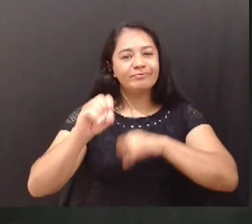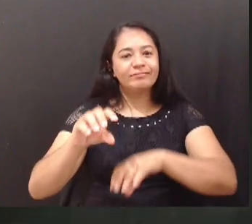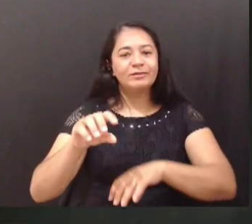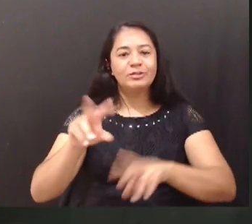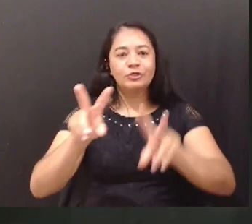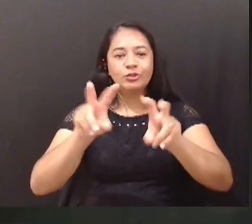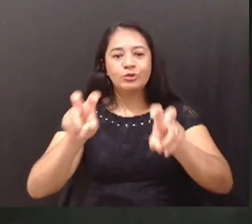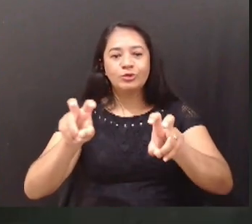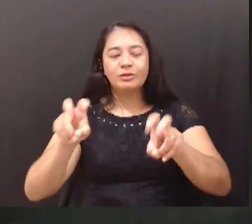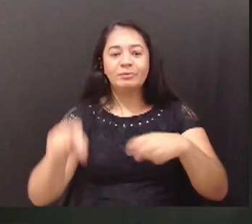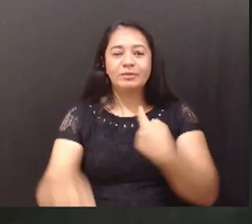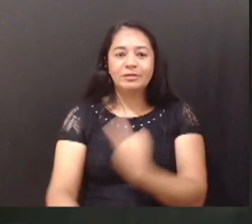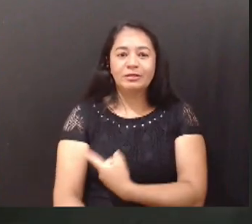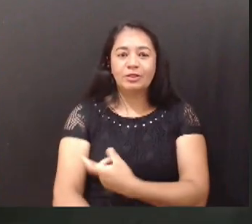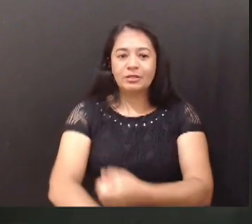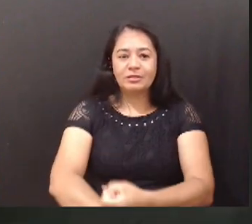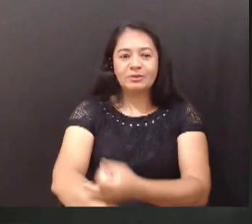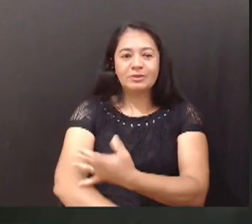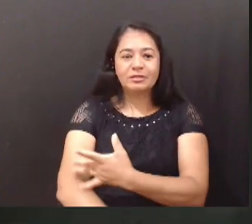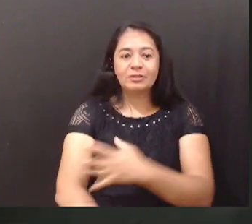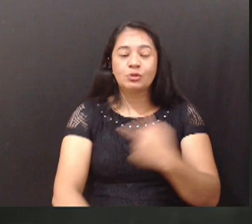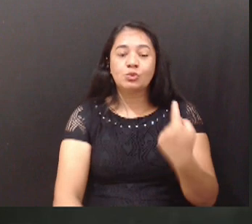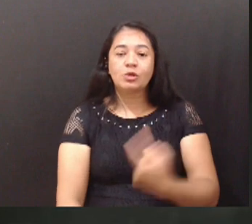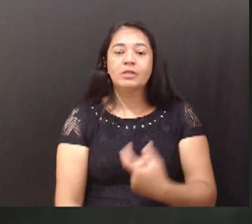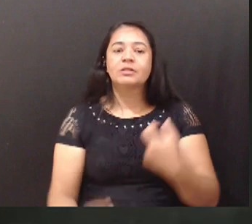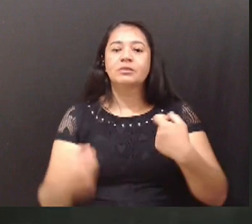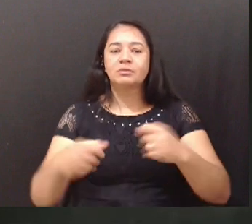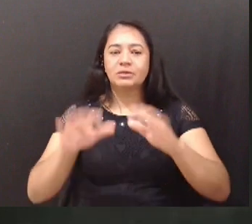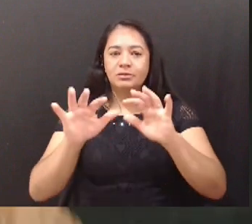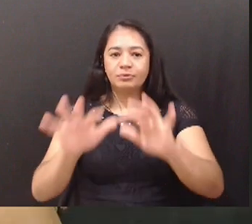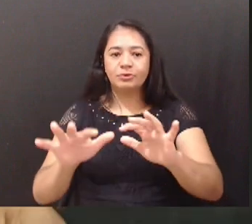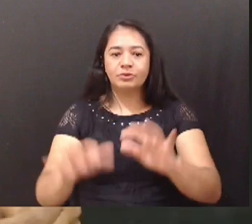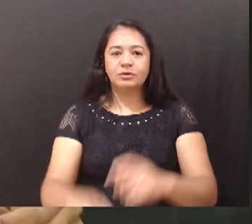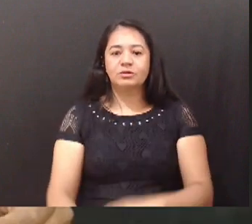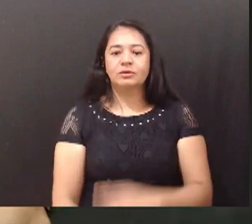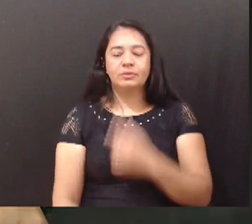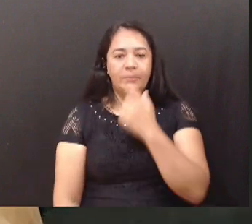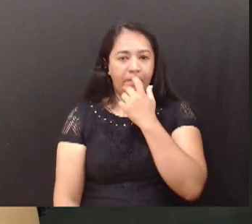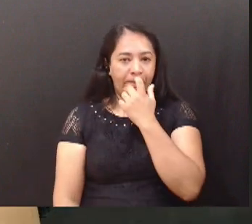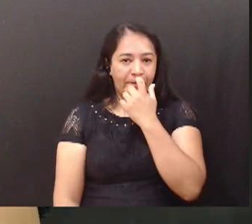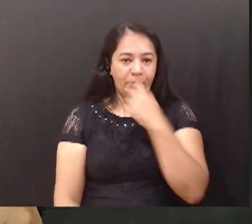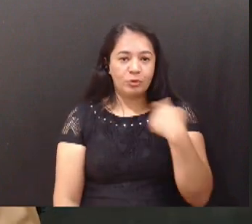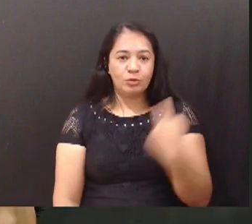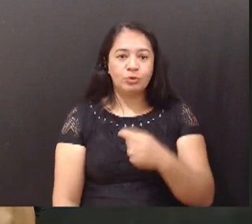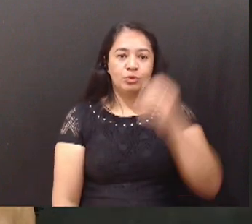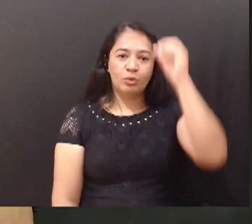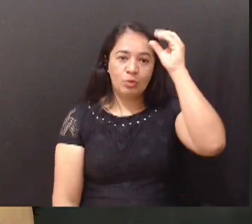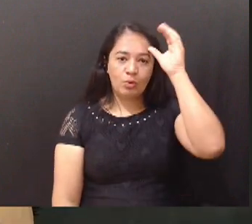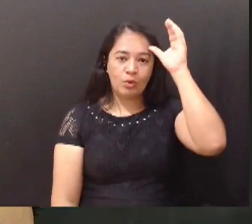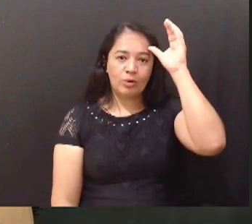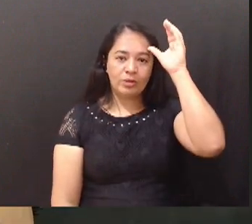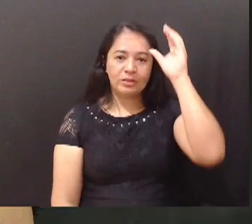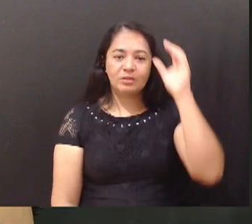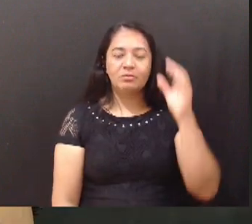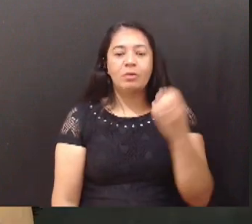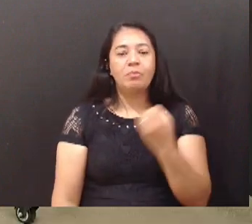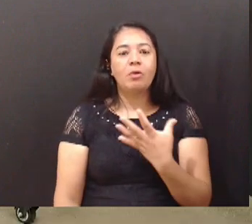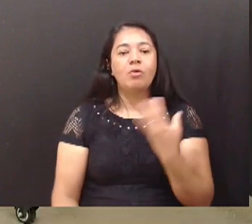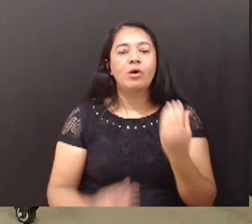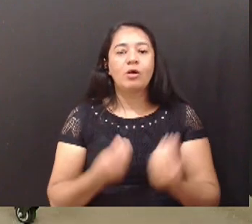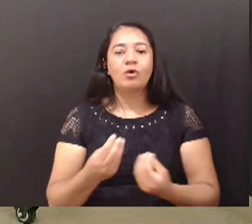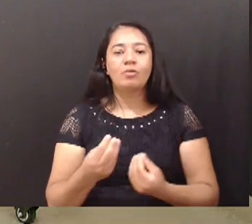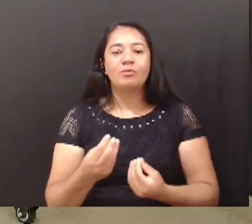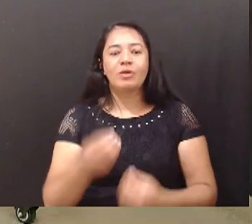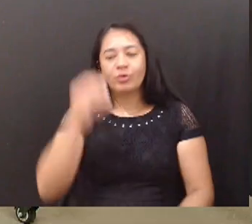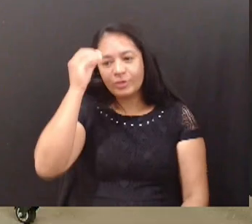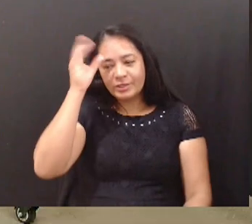Eu acho que a gente precisa disso e eu sempre falo que o conhecimento bom é o conhecimento compartilhado,